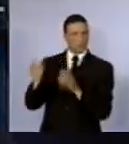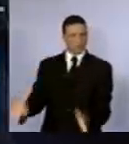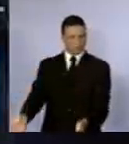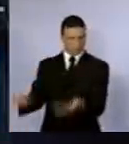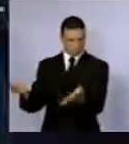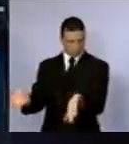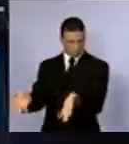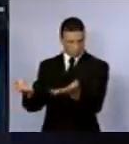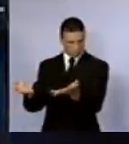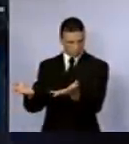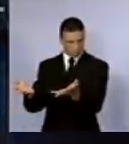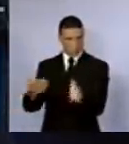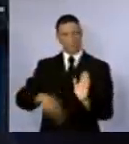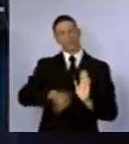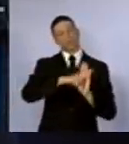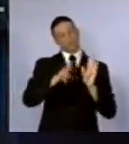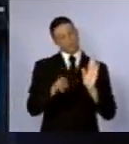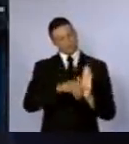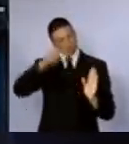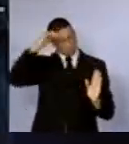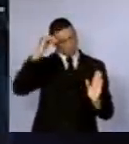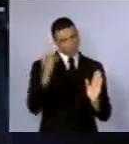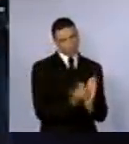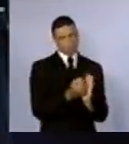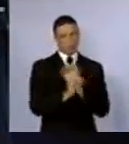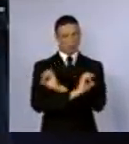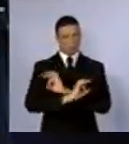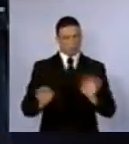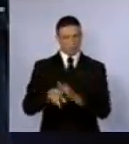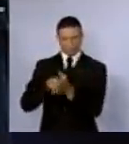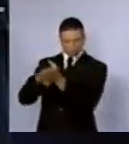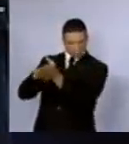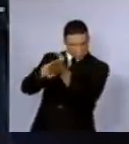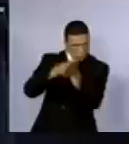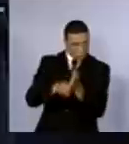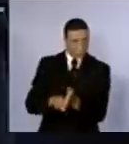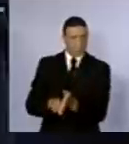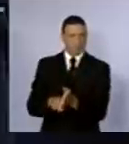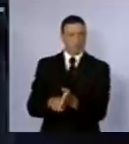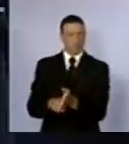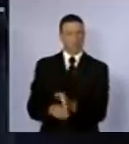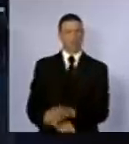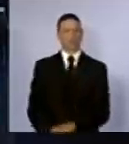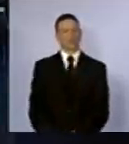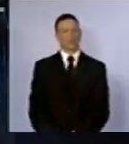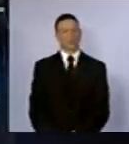Ela define uma regulação muito clara, uma fiscalização sobre isso, né? E